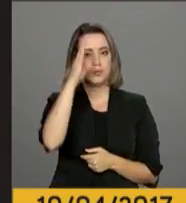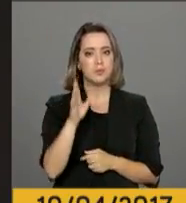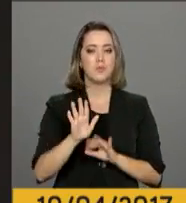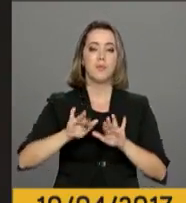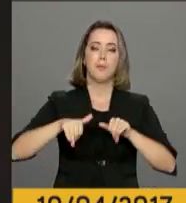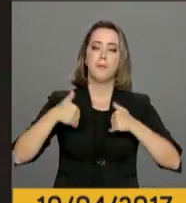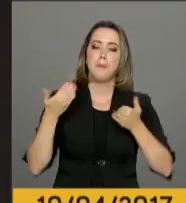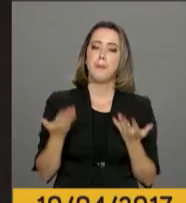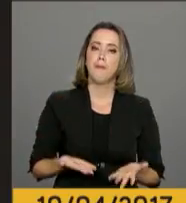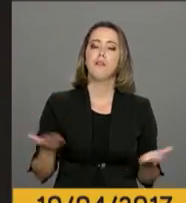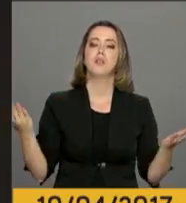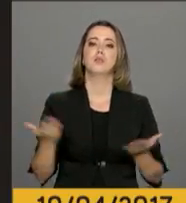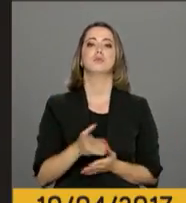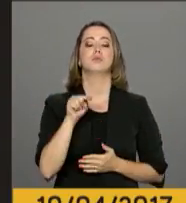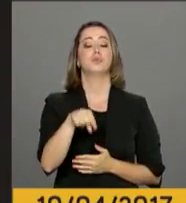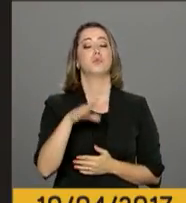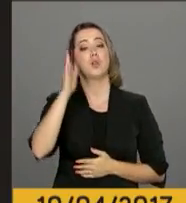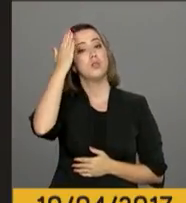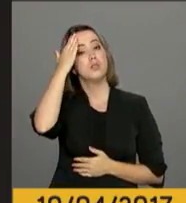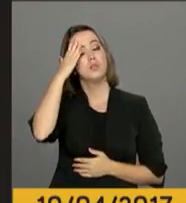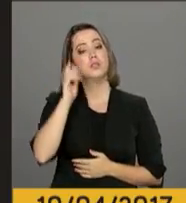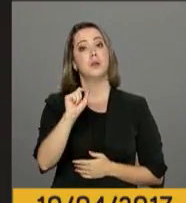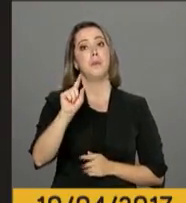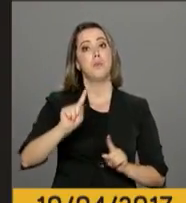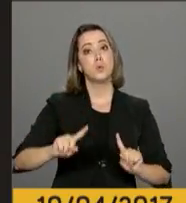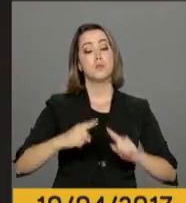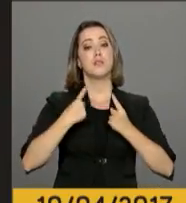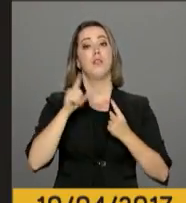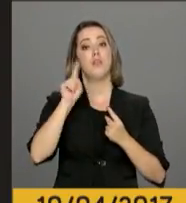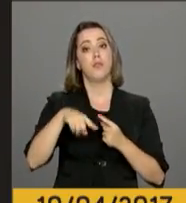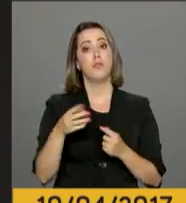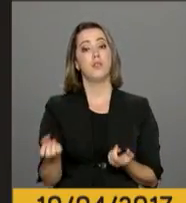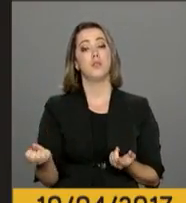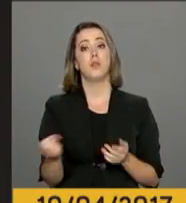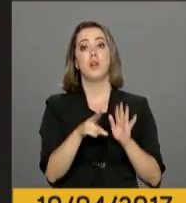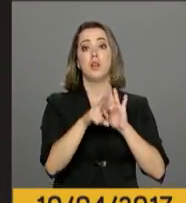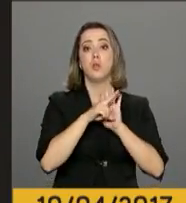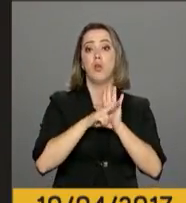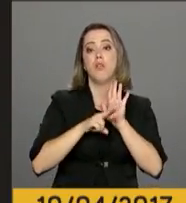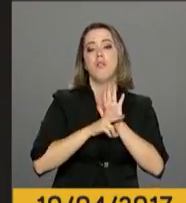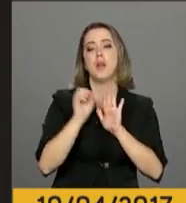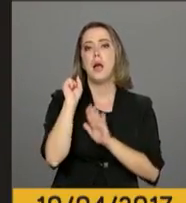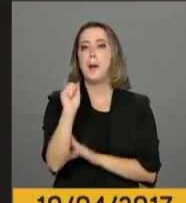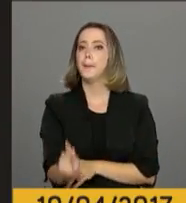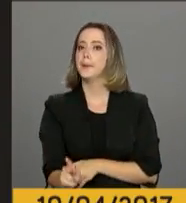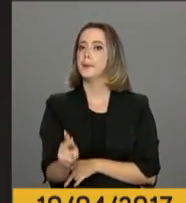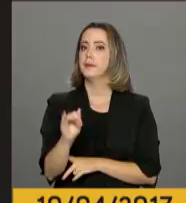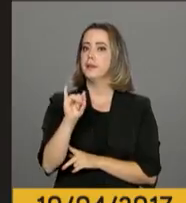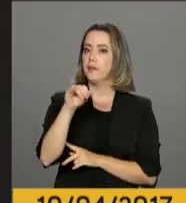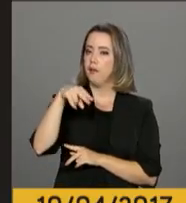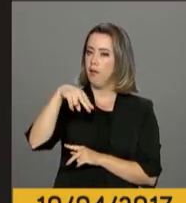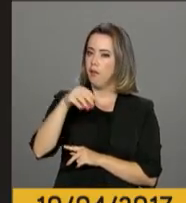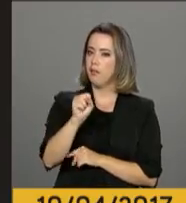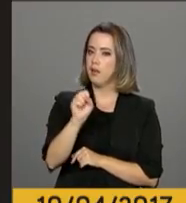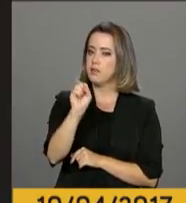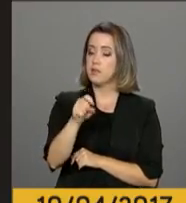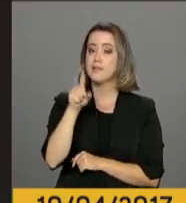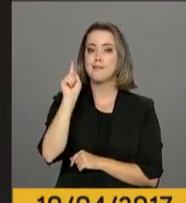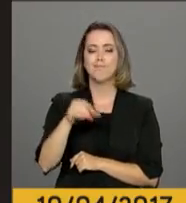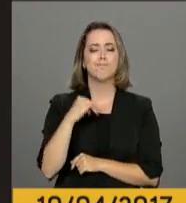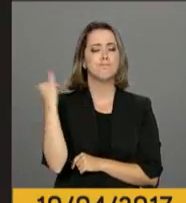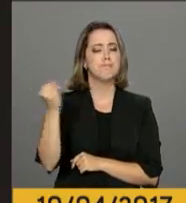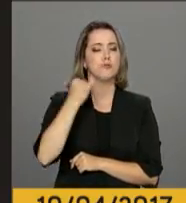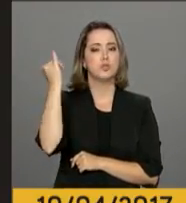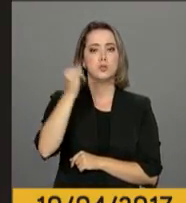agora, sabemos todos, o grande desafio é a reforma da Previdência, que é fundamental para o país. Eu